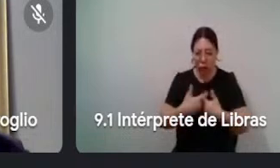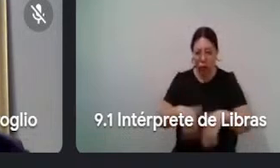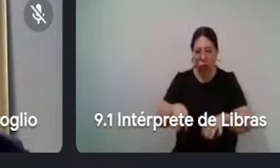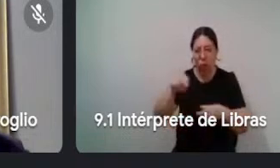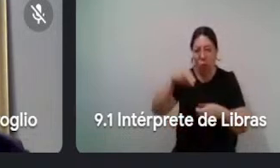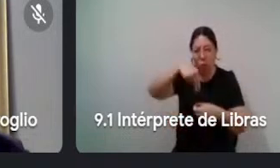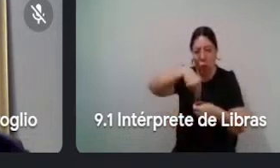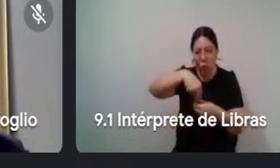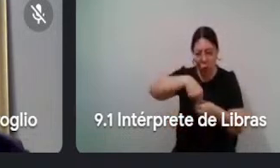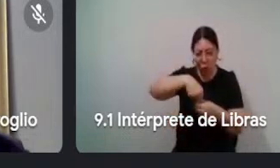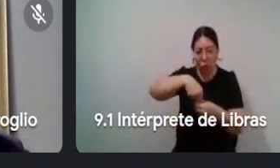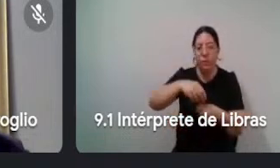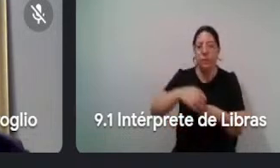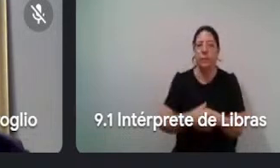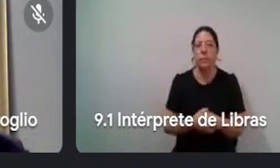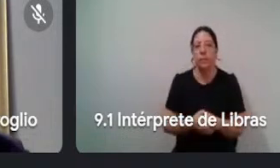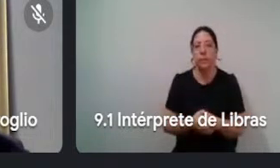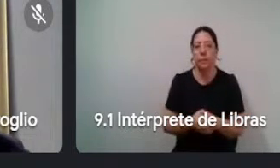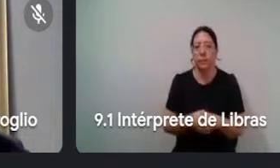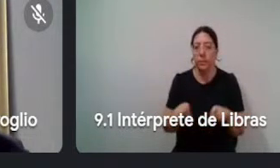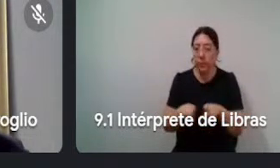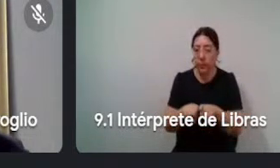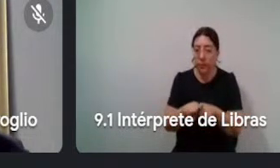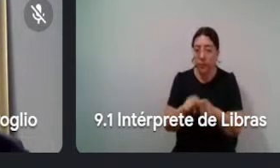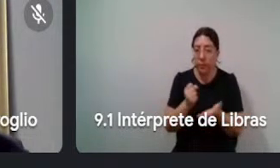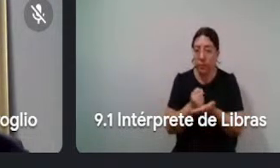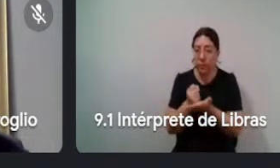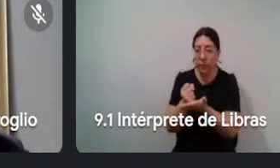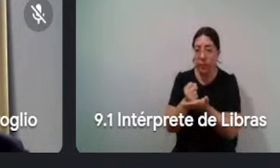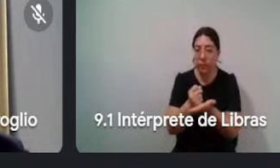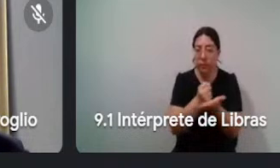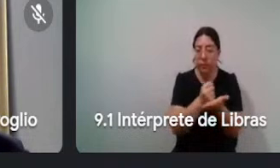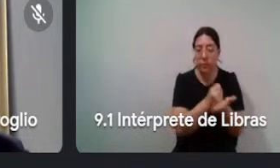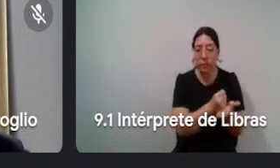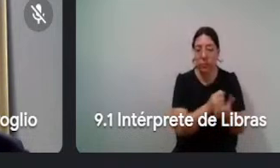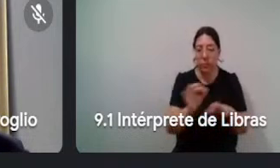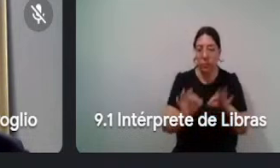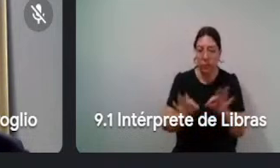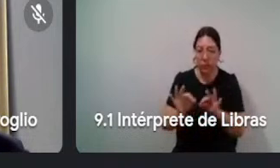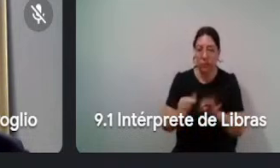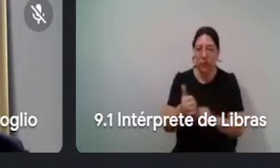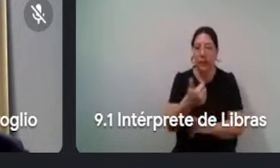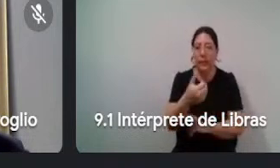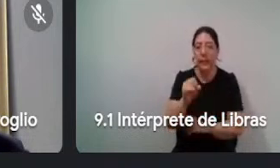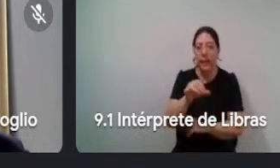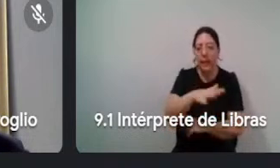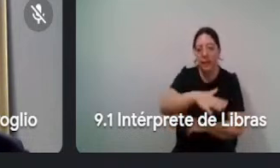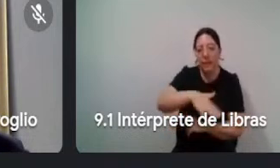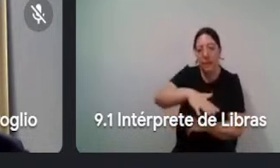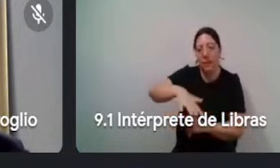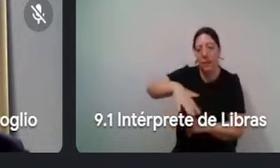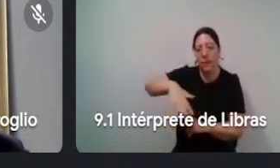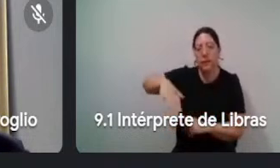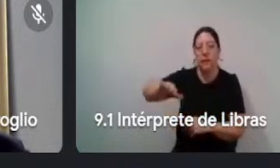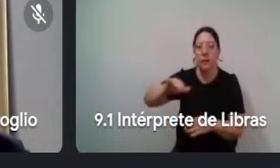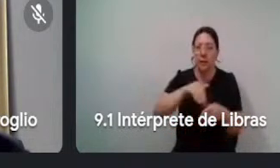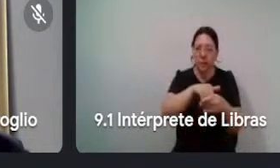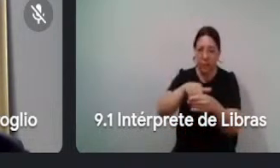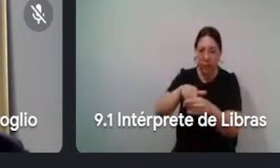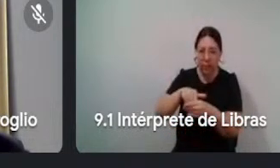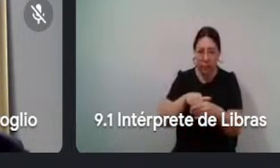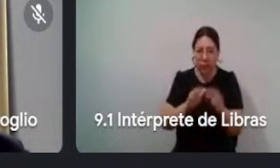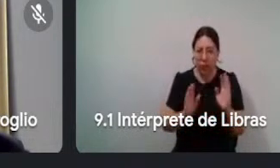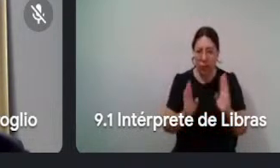com o assessoramento jurídico em 10 zonas eleitorais durante todo o segundo semestre. E, por fim,